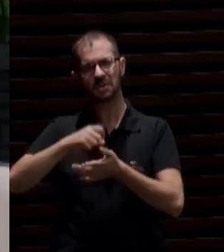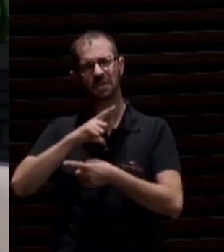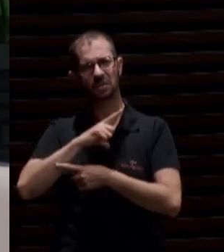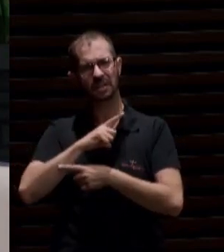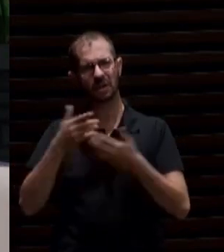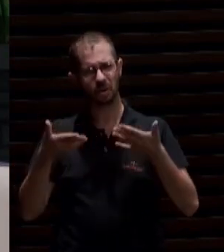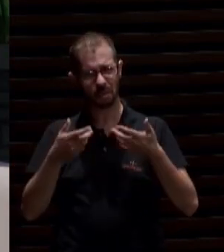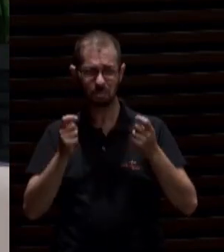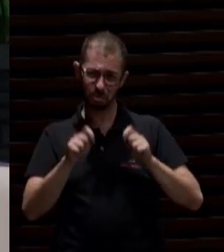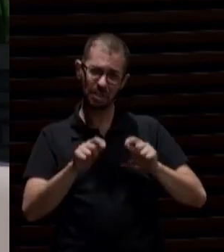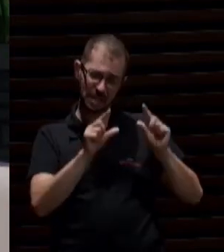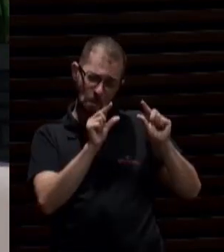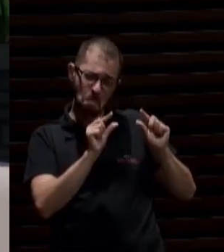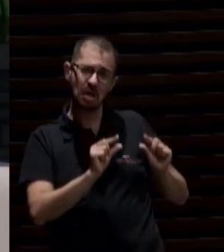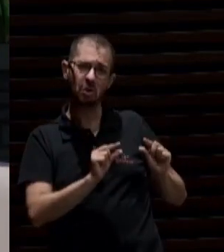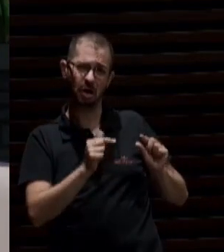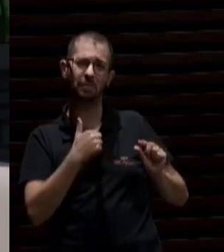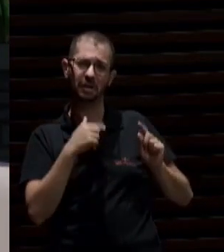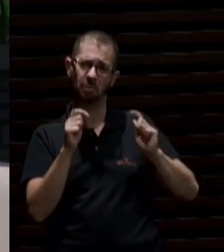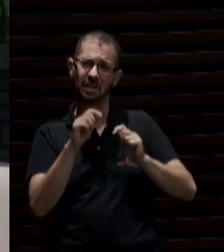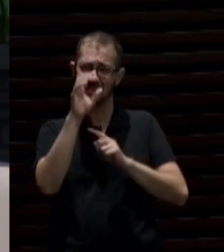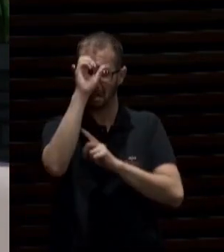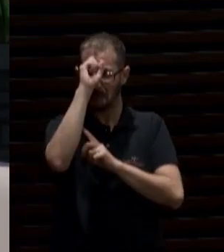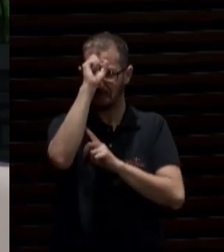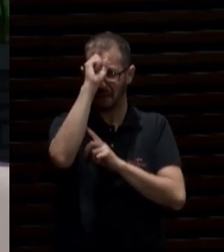menor para que eu pudesse aprender o que o Senhor quer me ensinar?